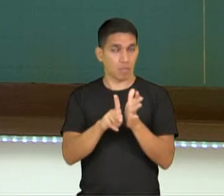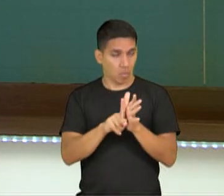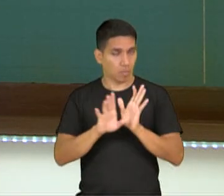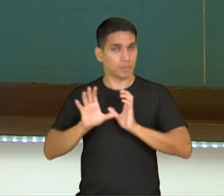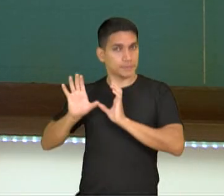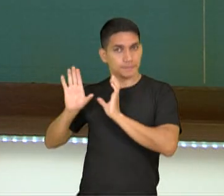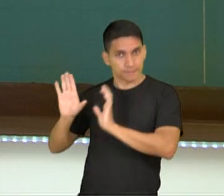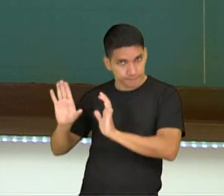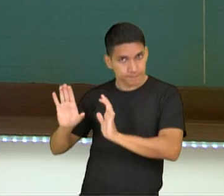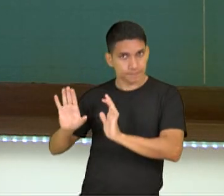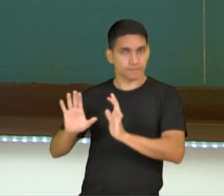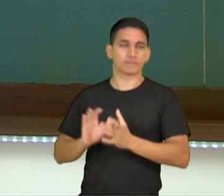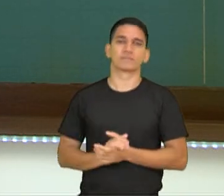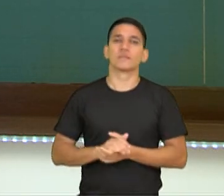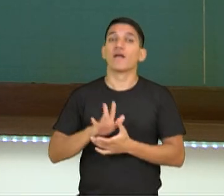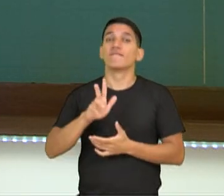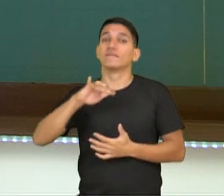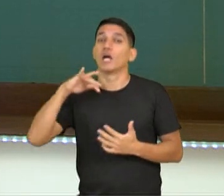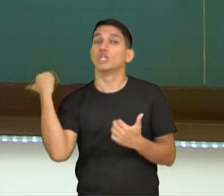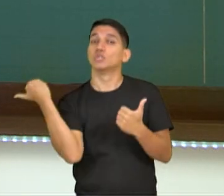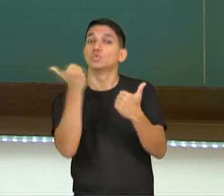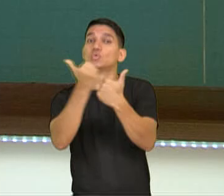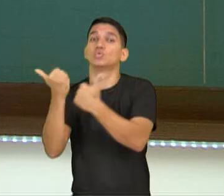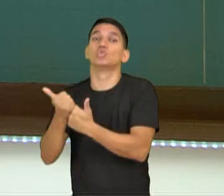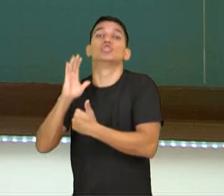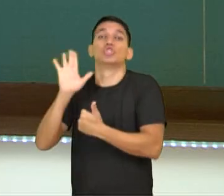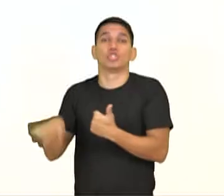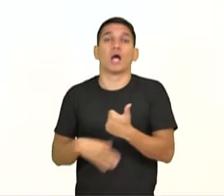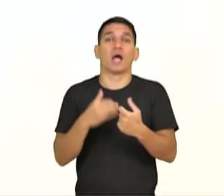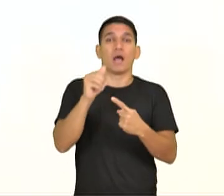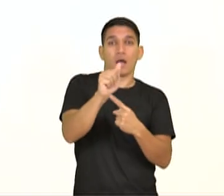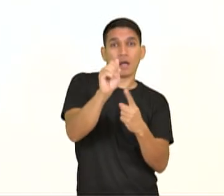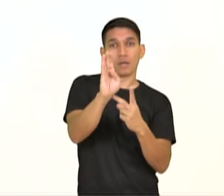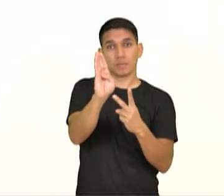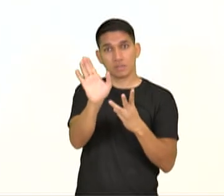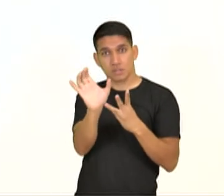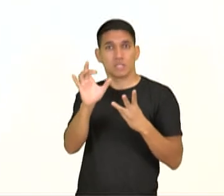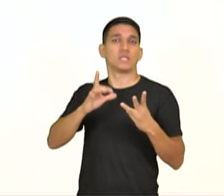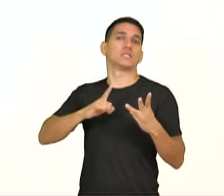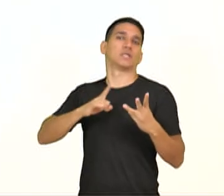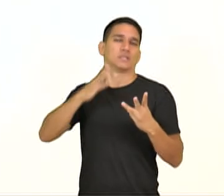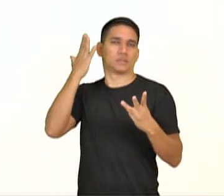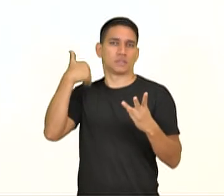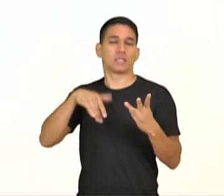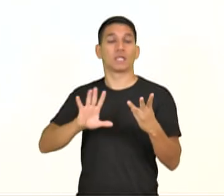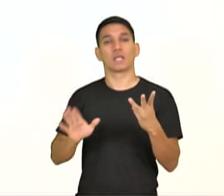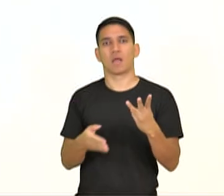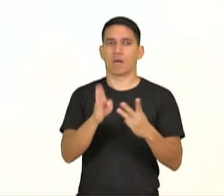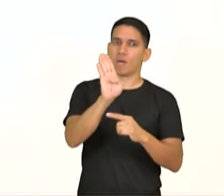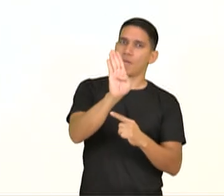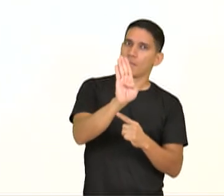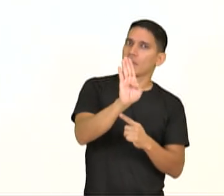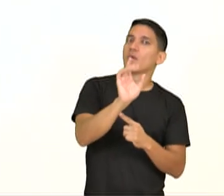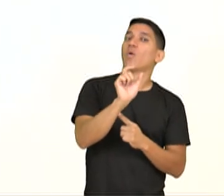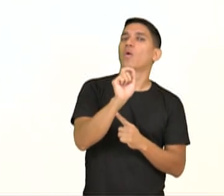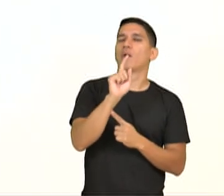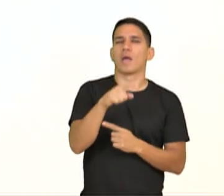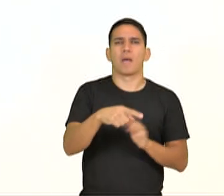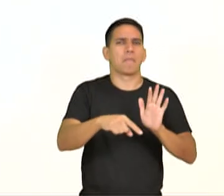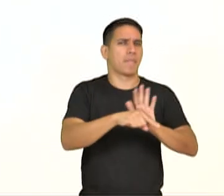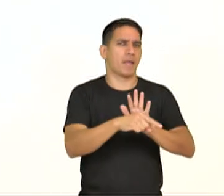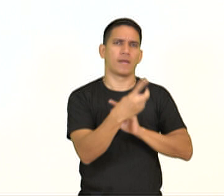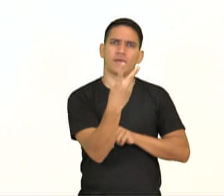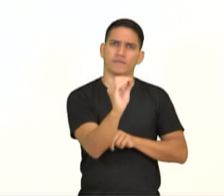delta. Então, nós vamos substituir esses valores que nós encontramos. Então, o b é menos 20. Então, menos 20 elevado ao